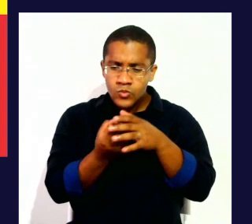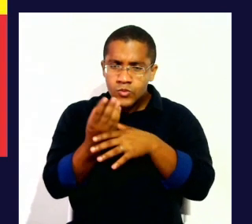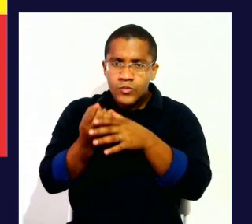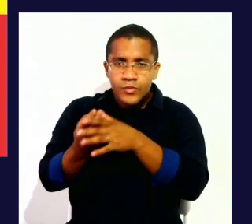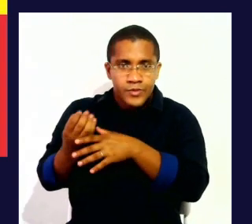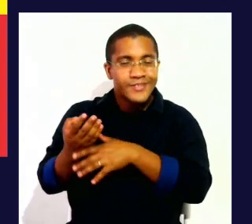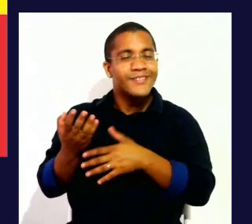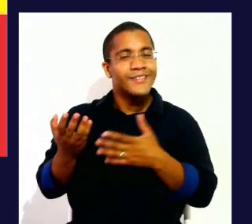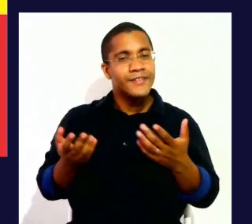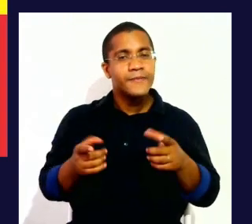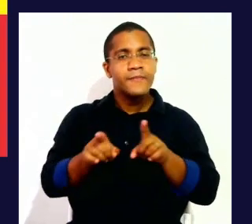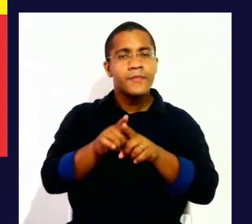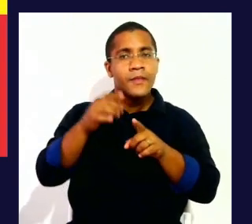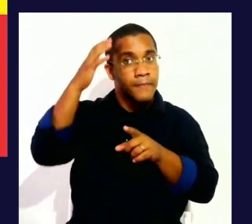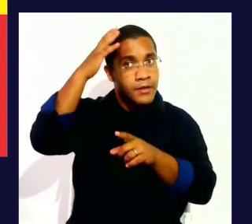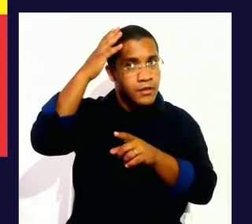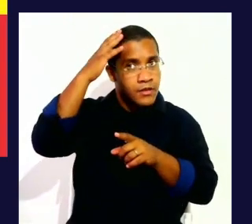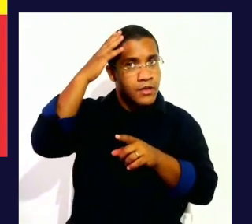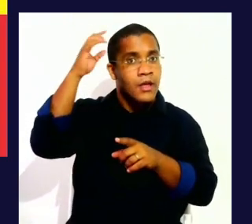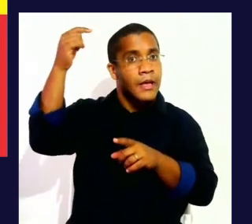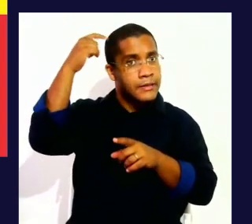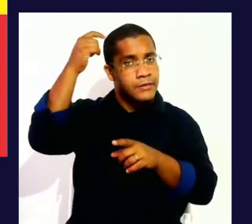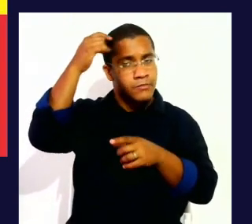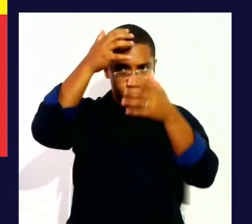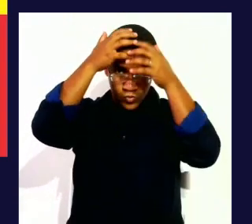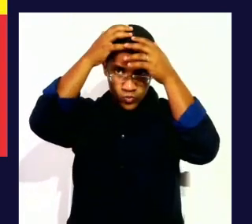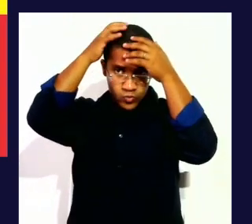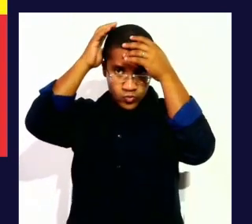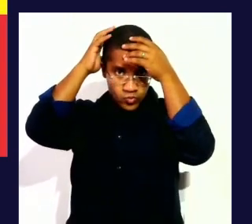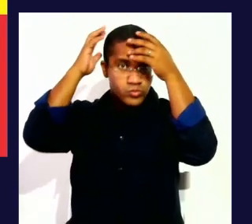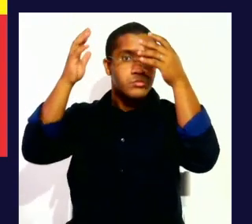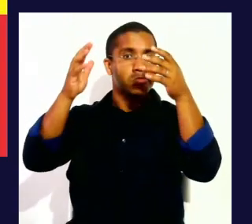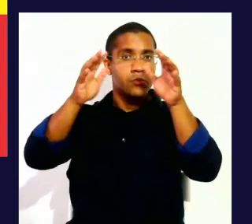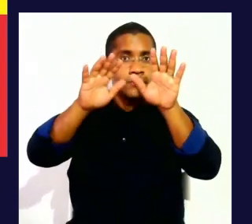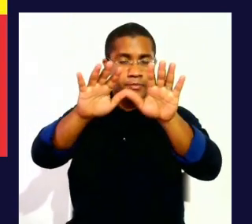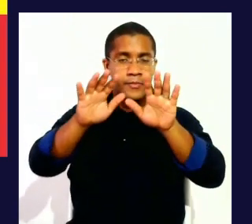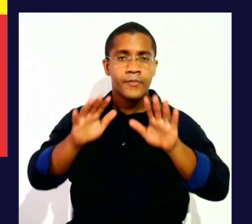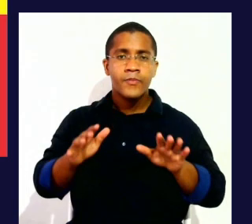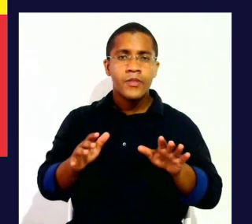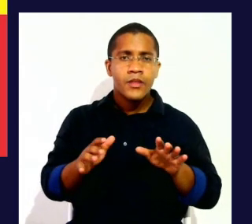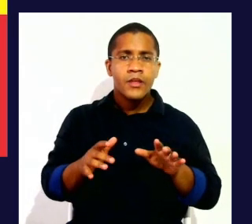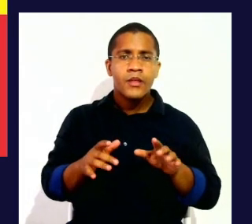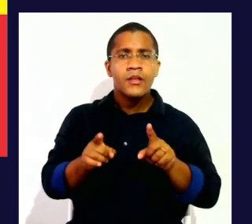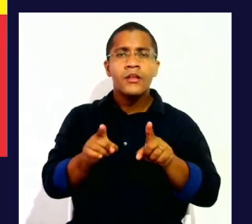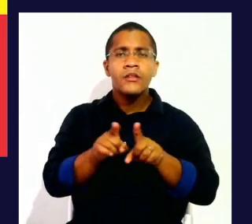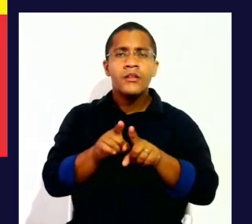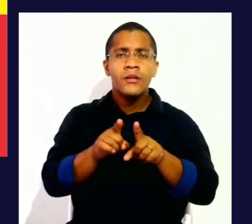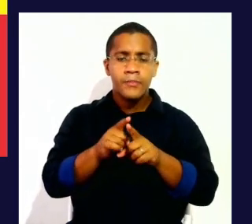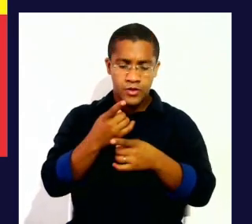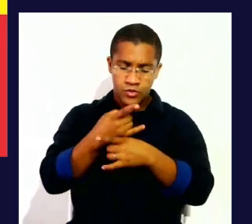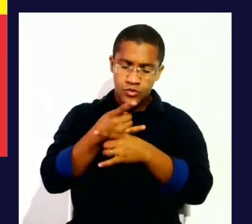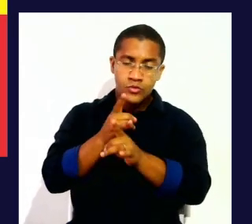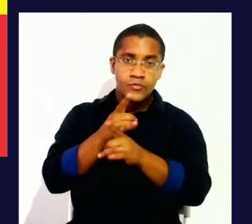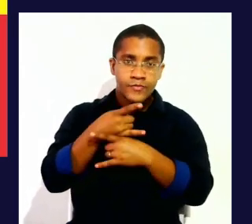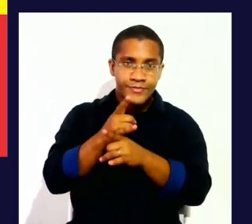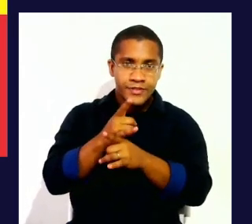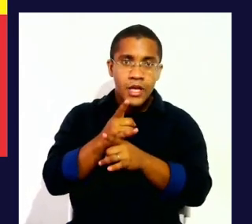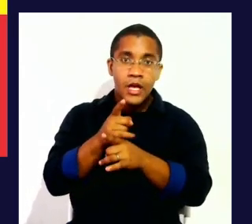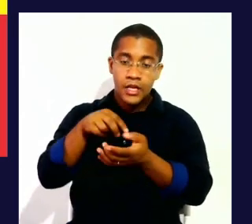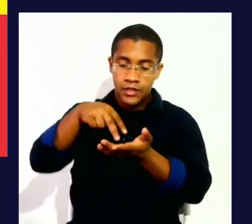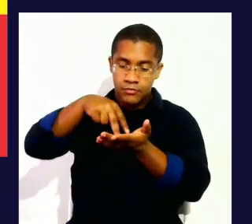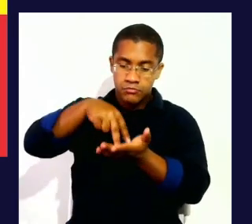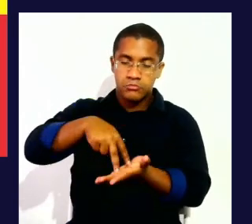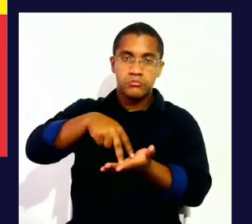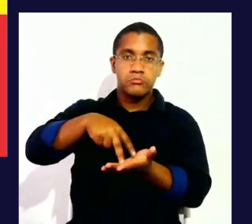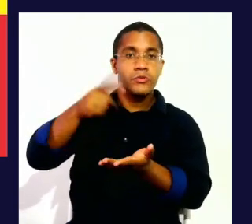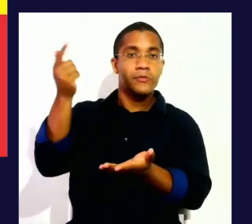O crânio, na realidade, é uma estrutura mais complexa do nosso esqueleto. A nossa coluna vertebral, ela sustenta o